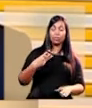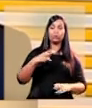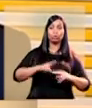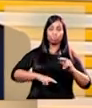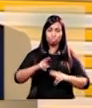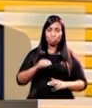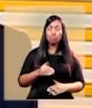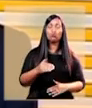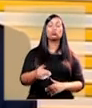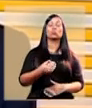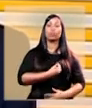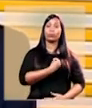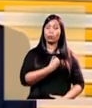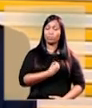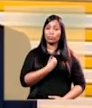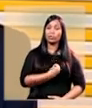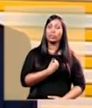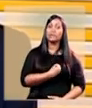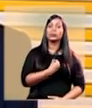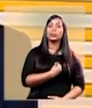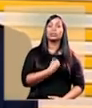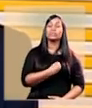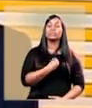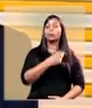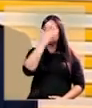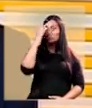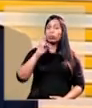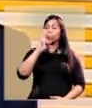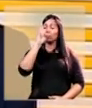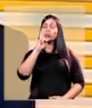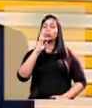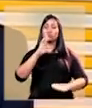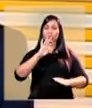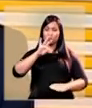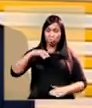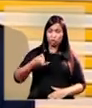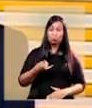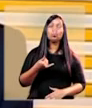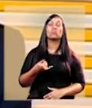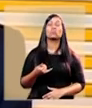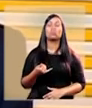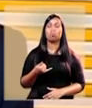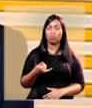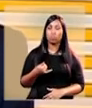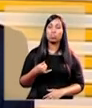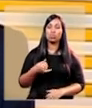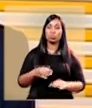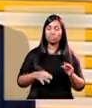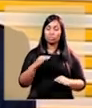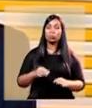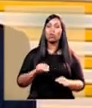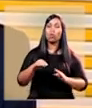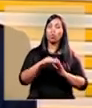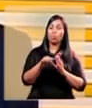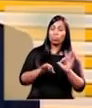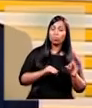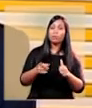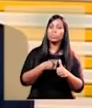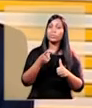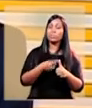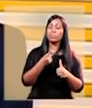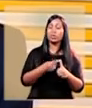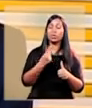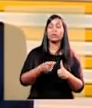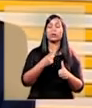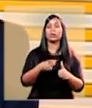de junho próximo, com a presença de representantes do Tribunal de Justiça de São Paulo, da Coordenadoria da Infância e Juventude, o projeto